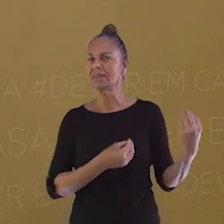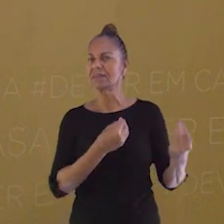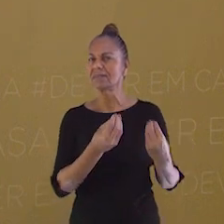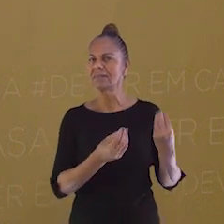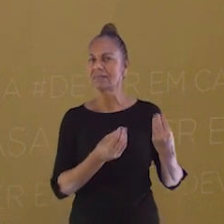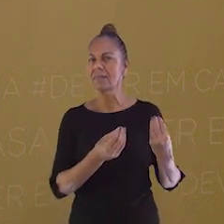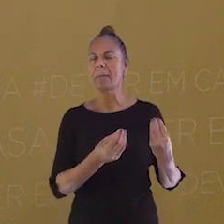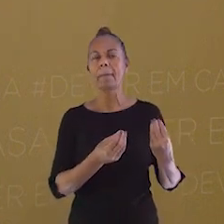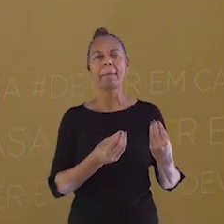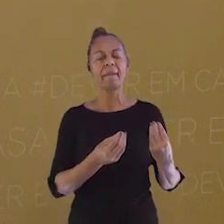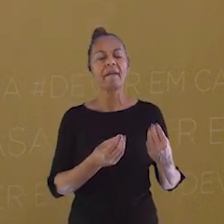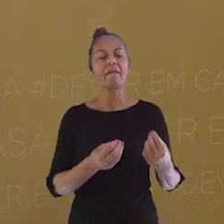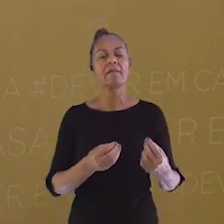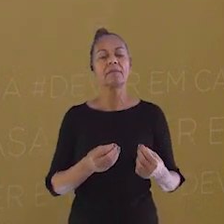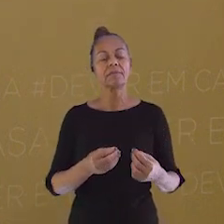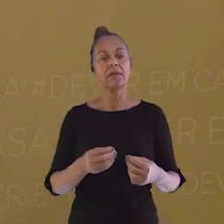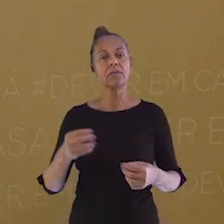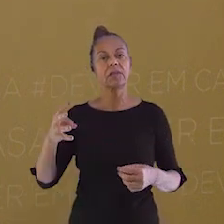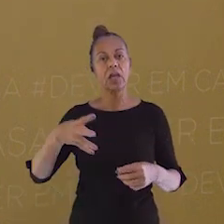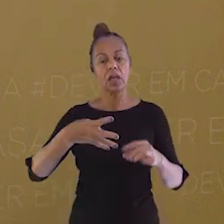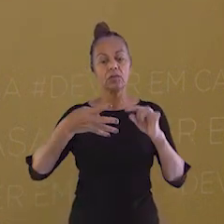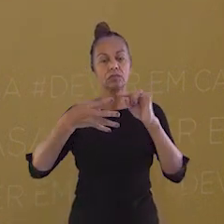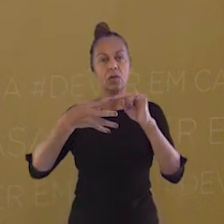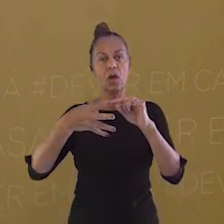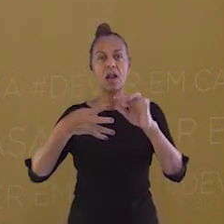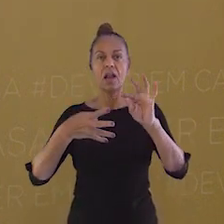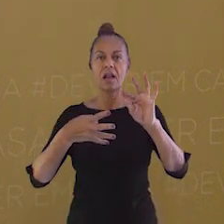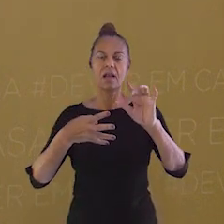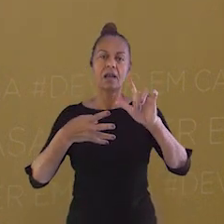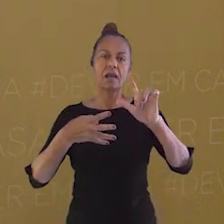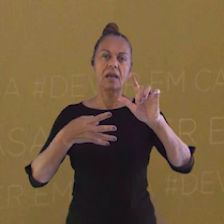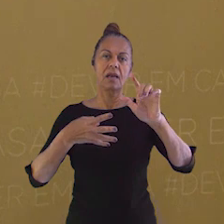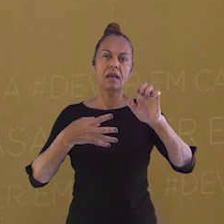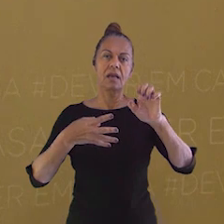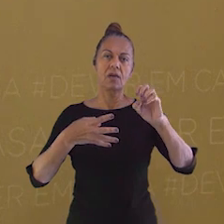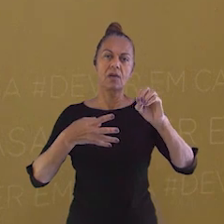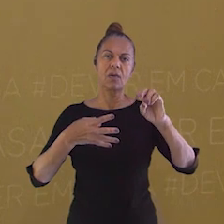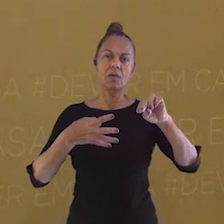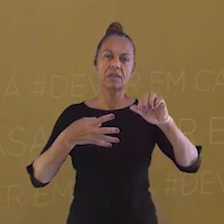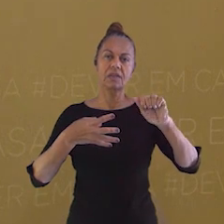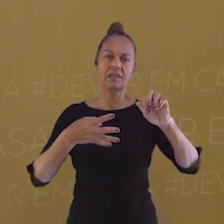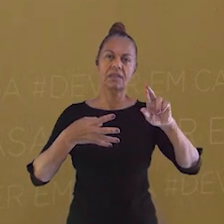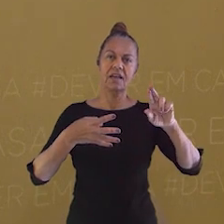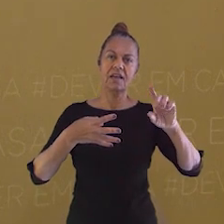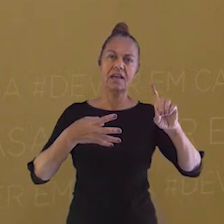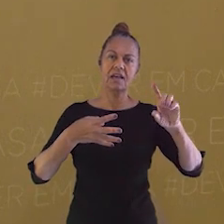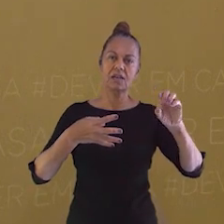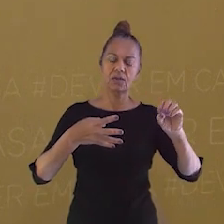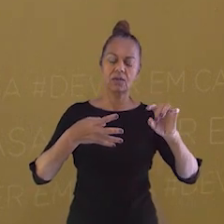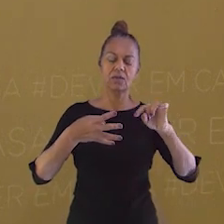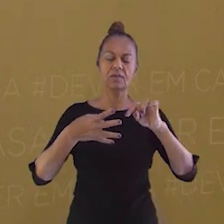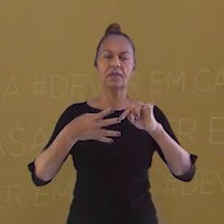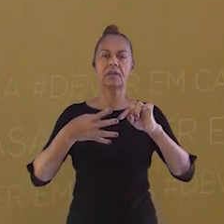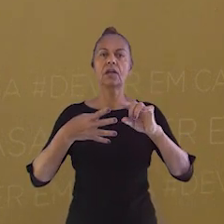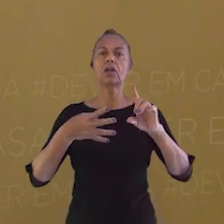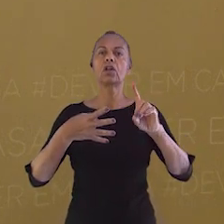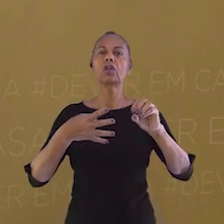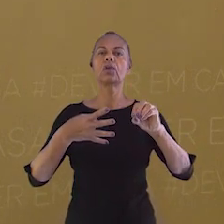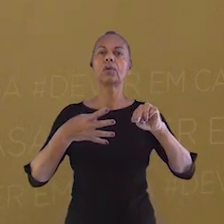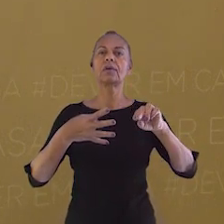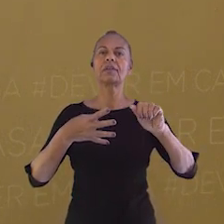lembram o nome das 4 Tartarugas Ninja? Leonardo, Donatello, Rafael e